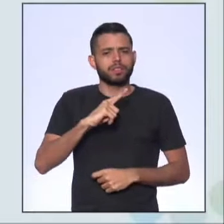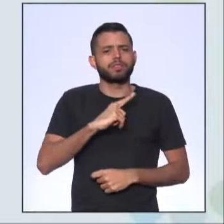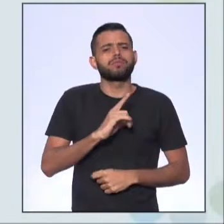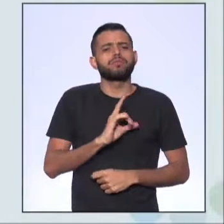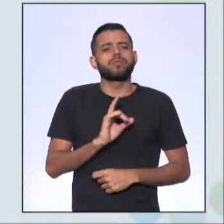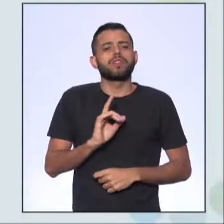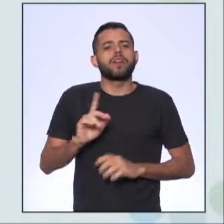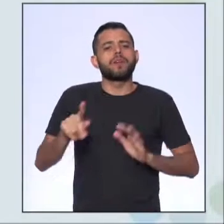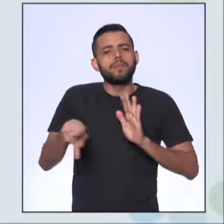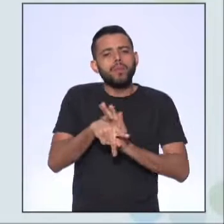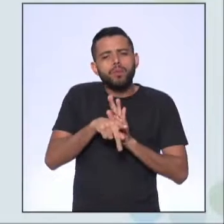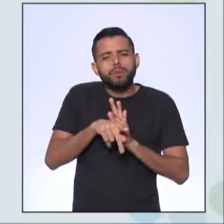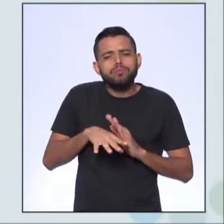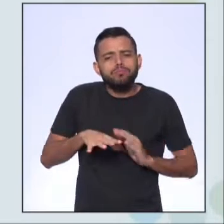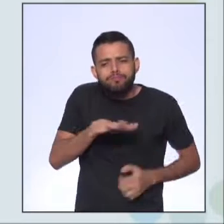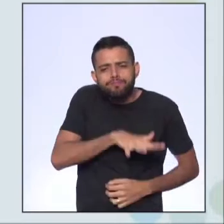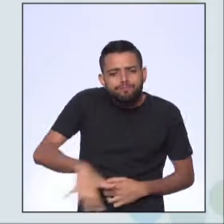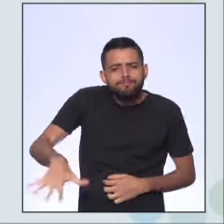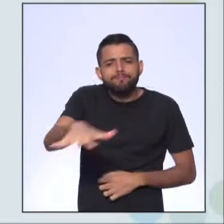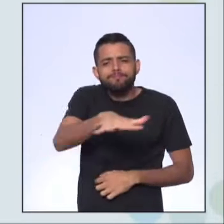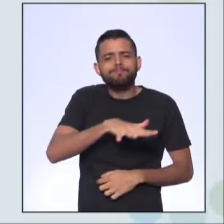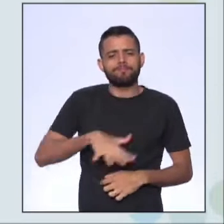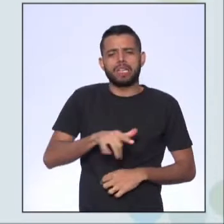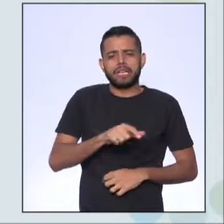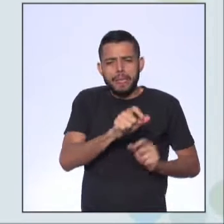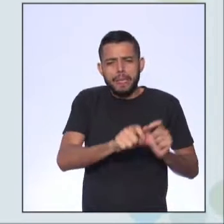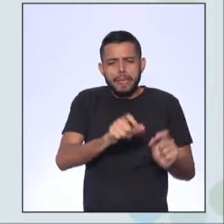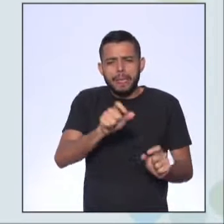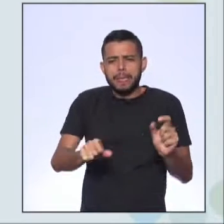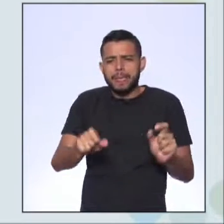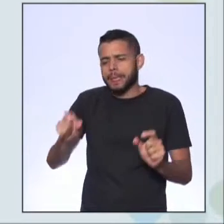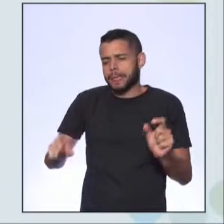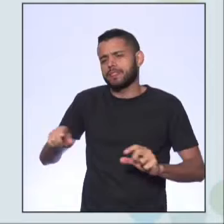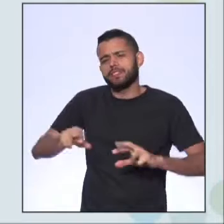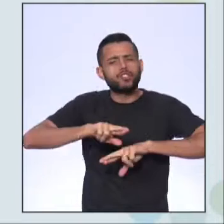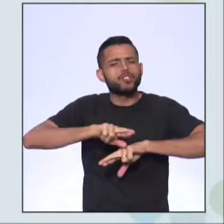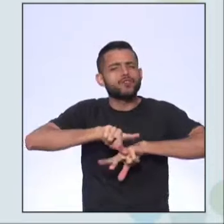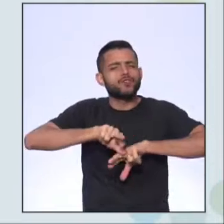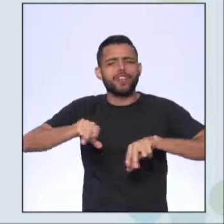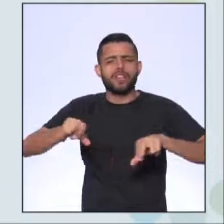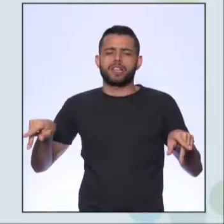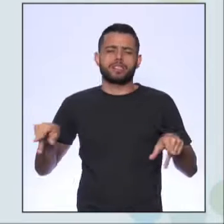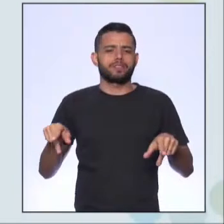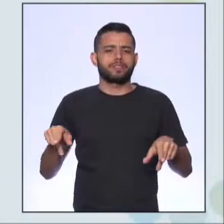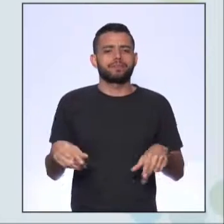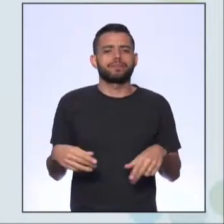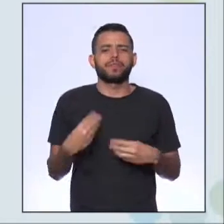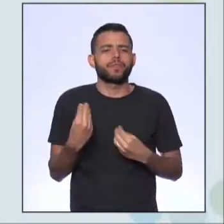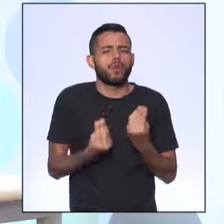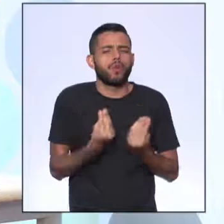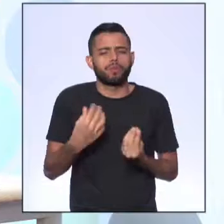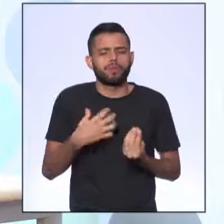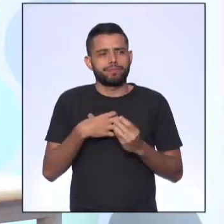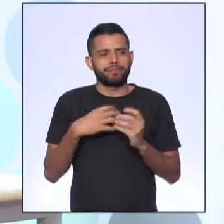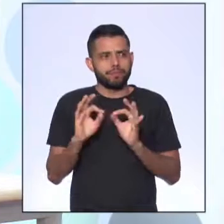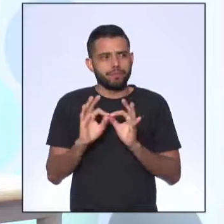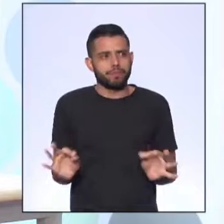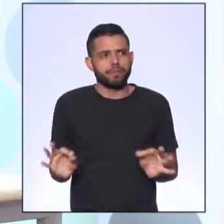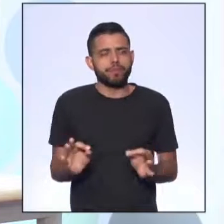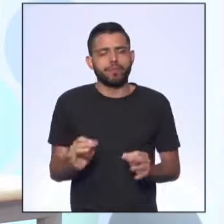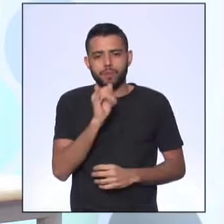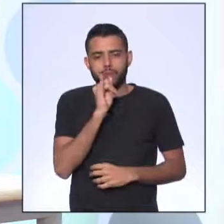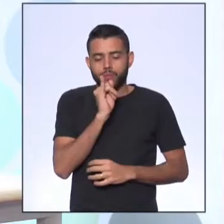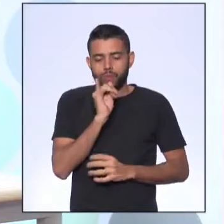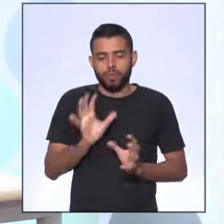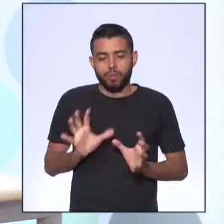do ecossistema, ou seja, por espécies e suas populações. Então, de forma bem simples, eu posso dizer que uma